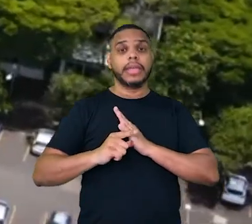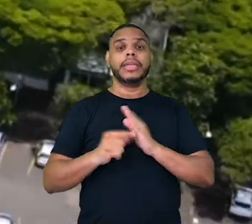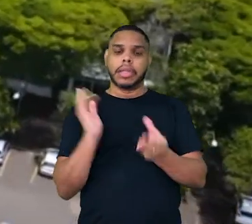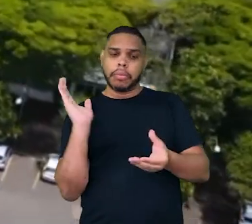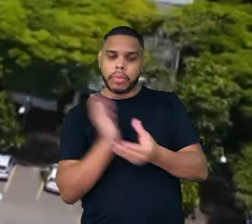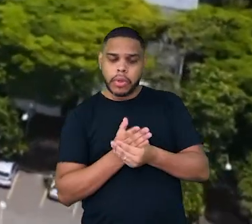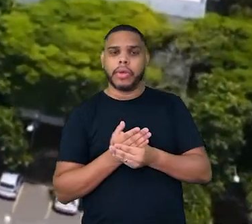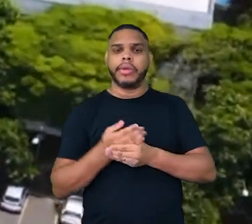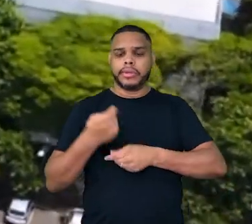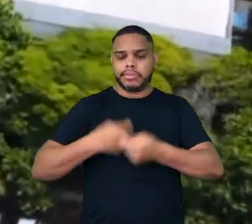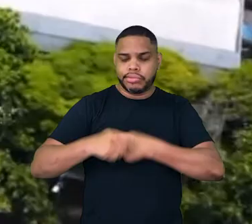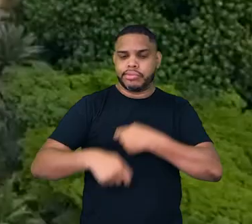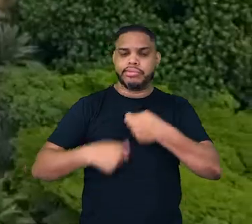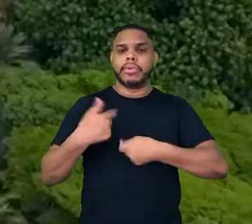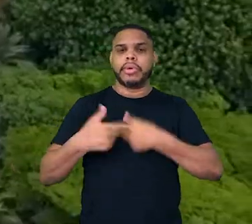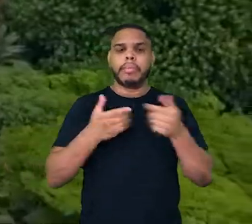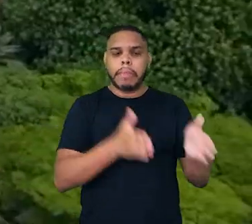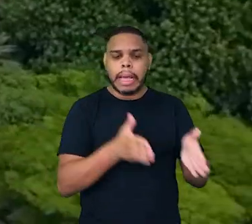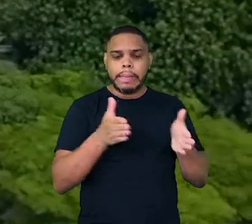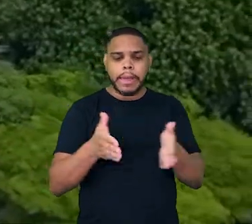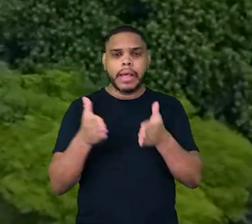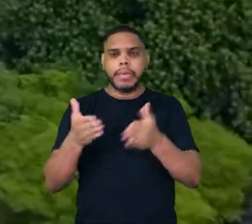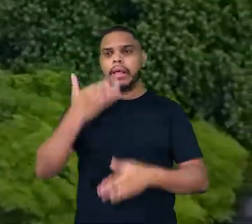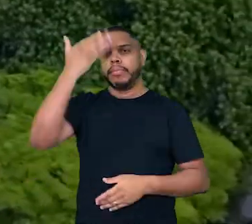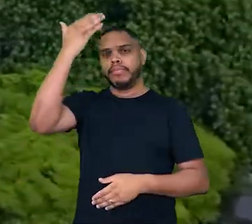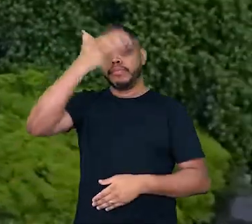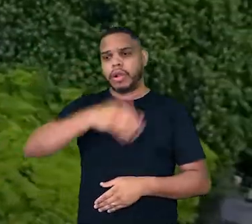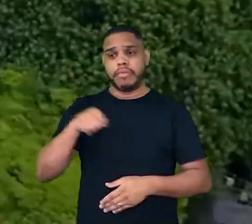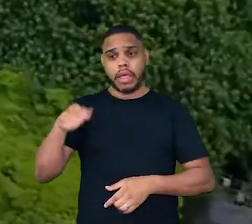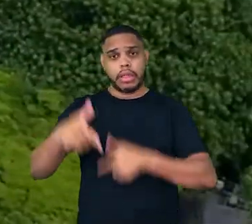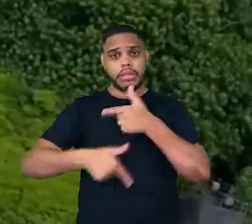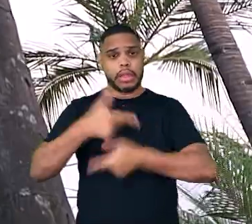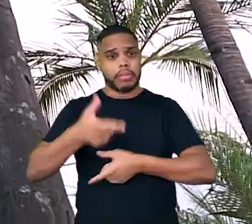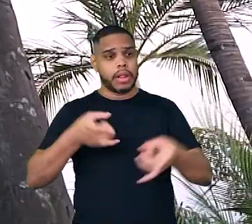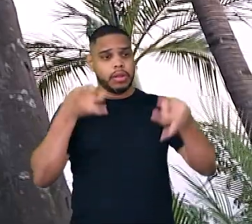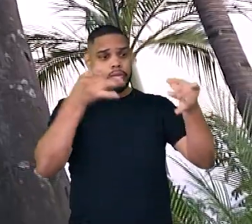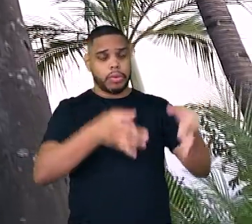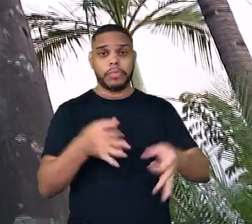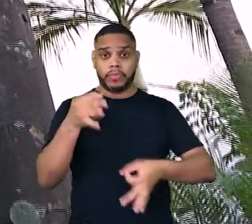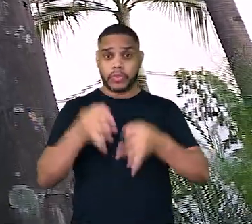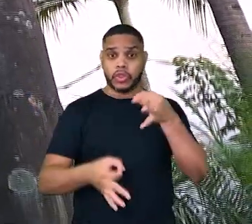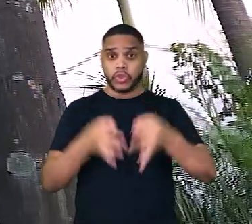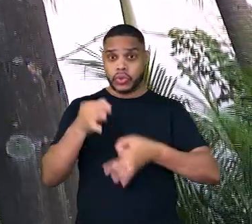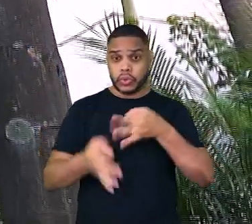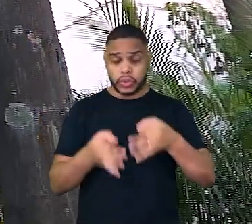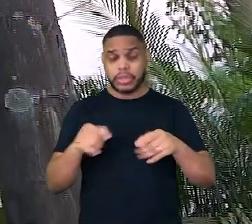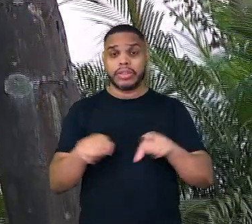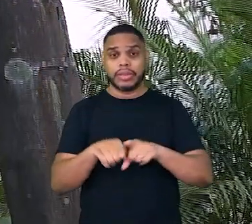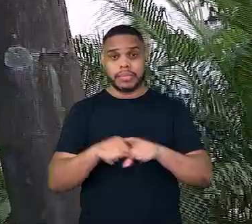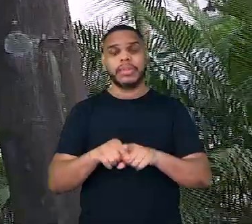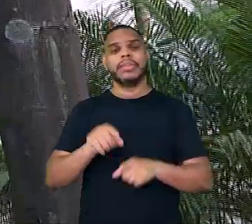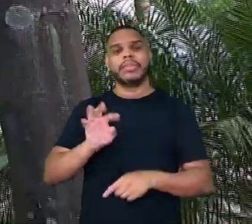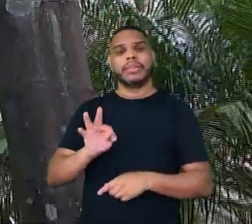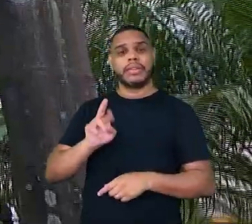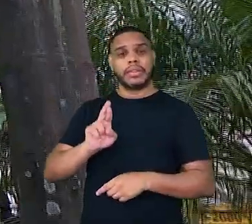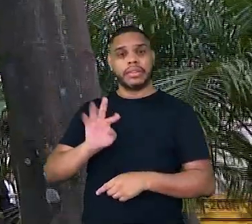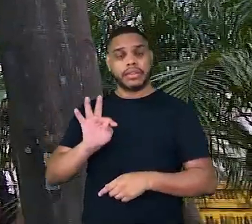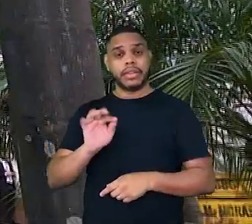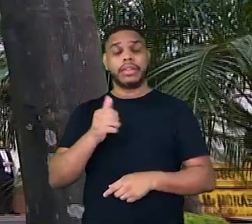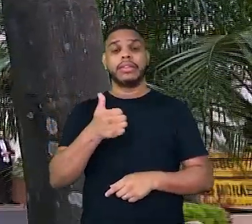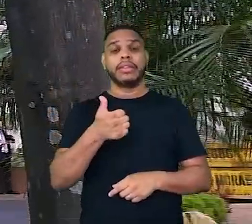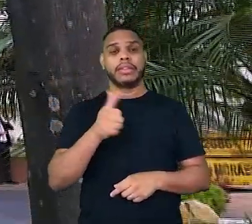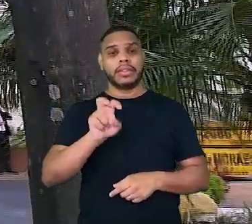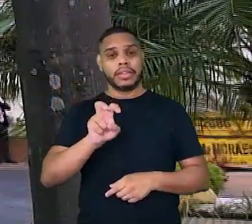processo administrativo válido que comprovou o abandono de emprego. O juízo de primeiro grau e o Tribunal Regional do Trabalho